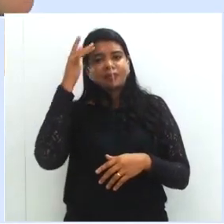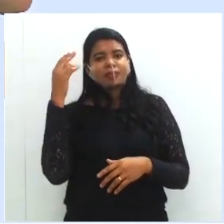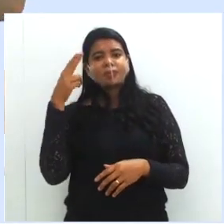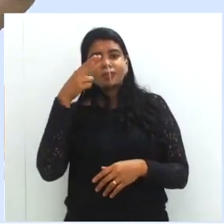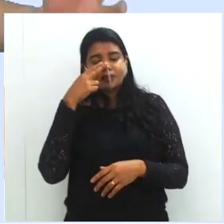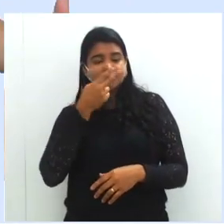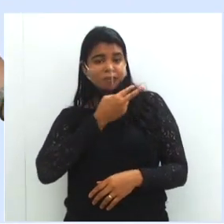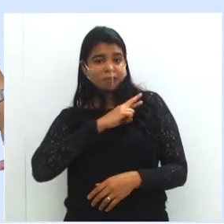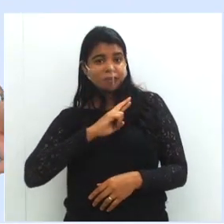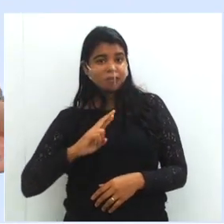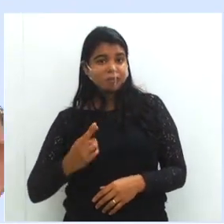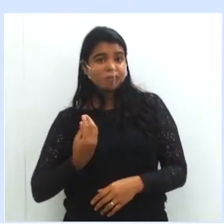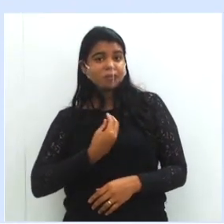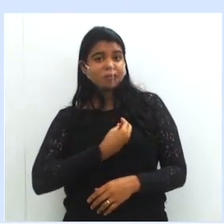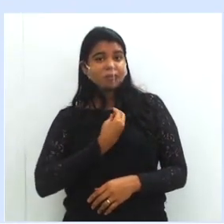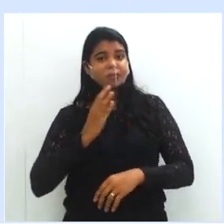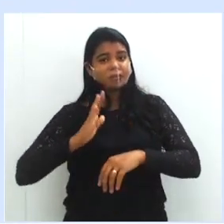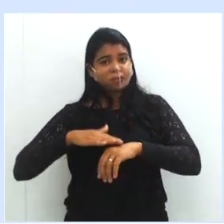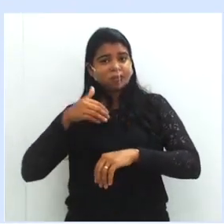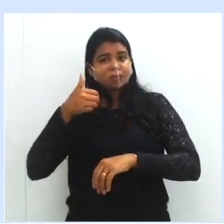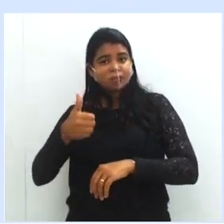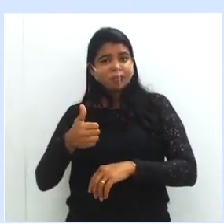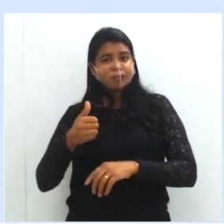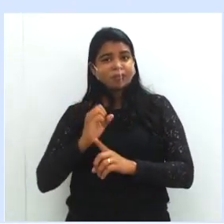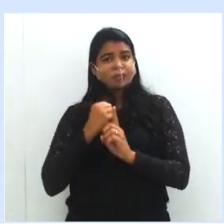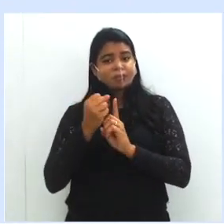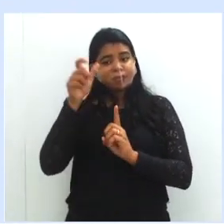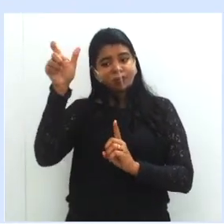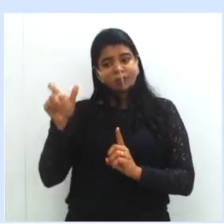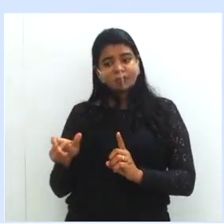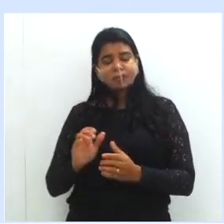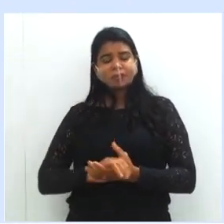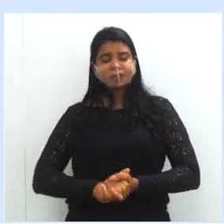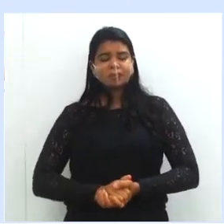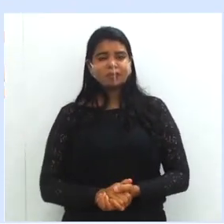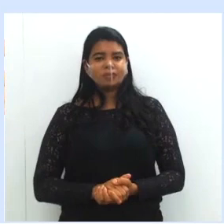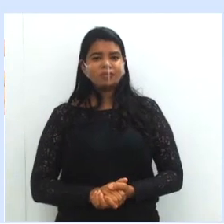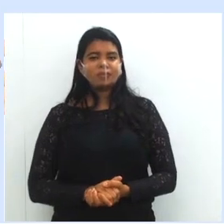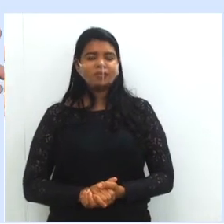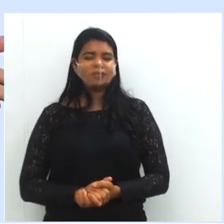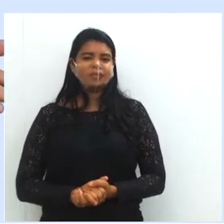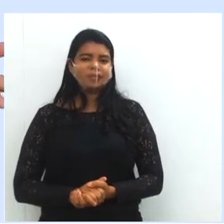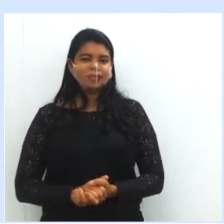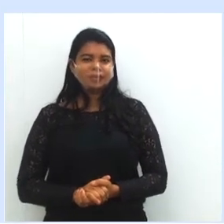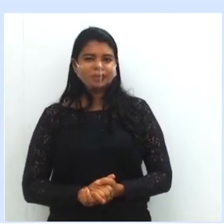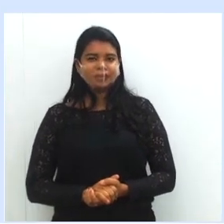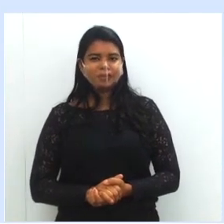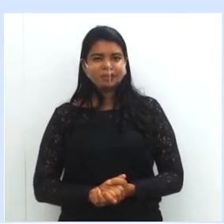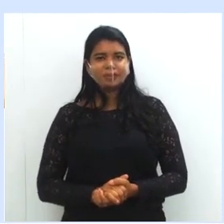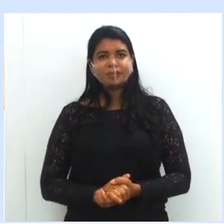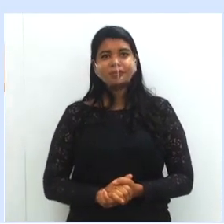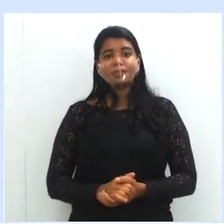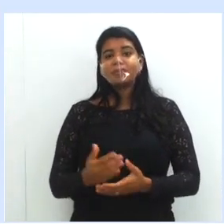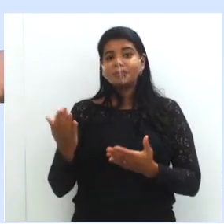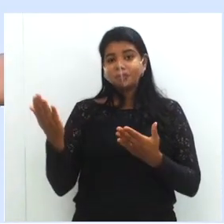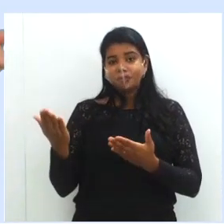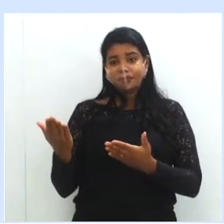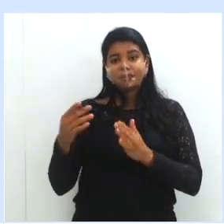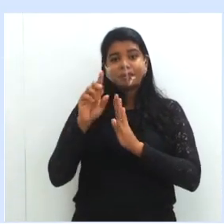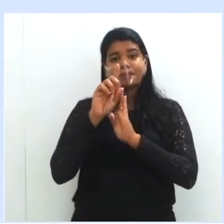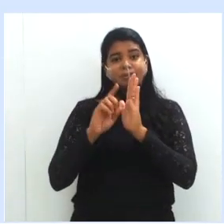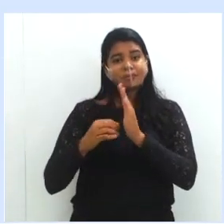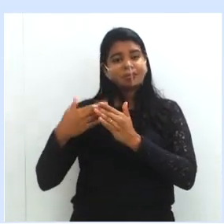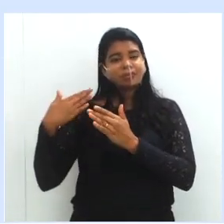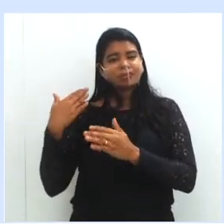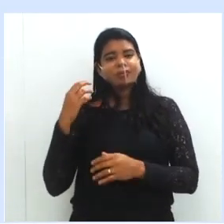por uma vida mais digna do cidadão. Vamos lá. Então, se eu falei que a partir da